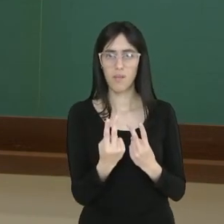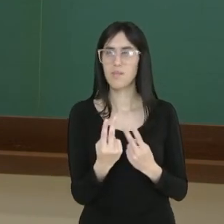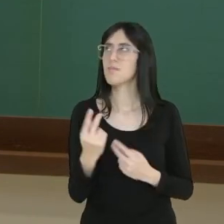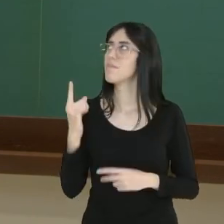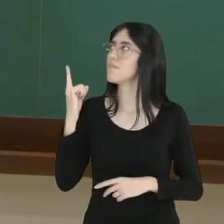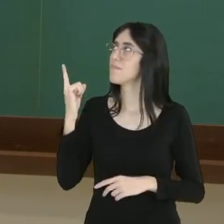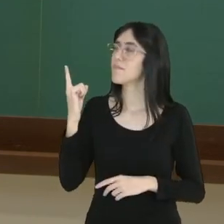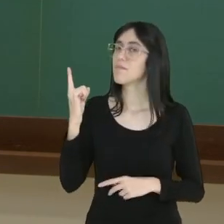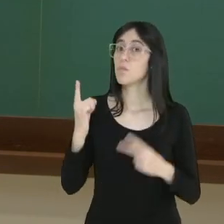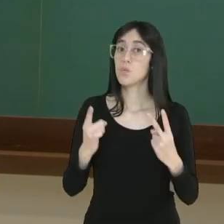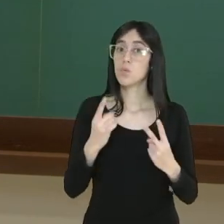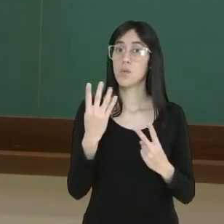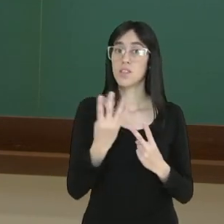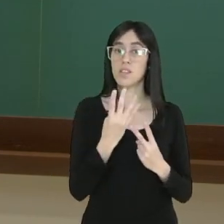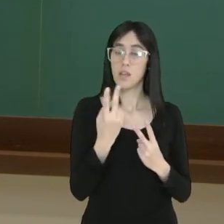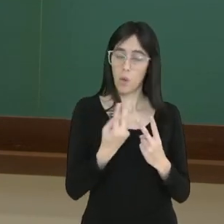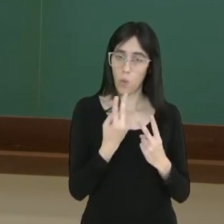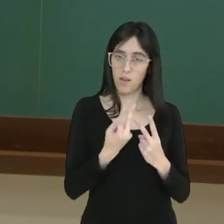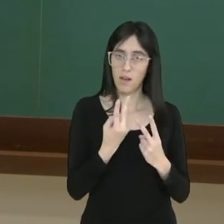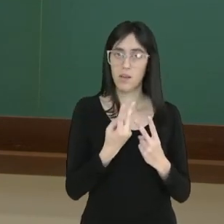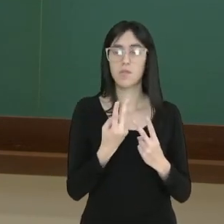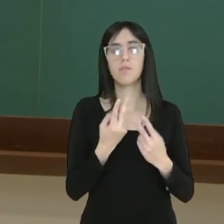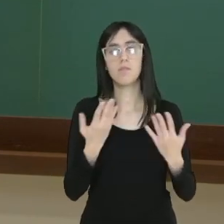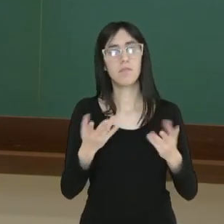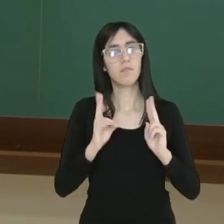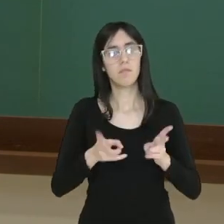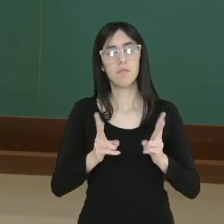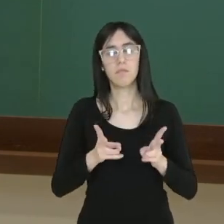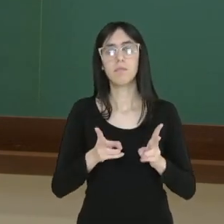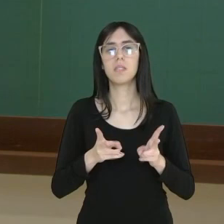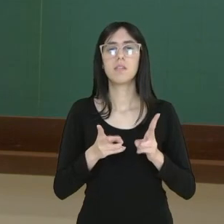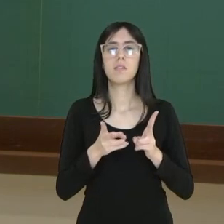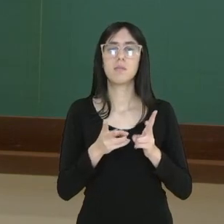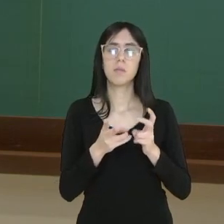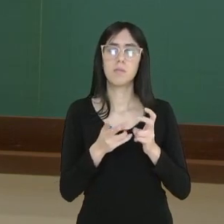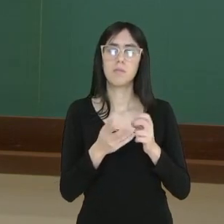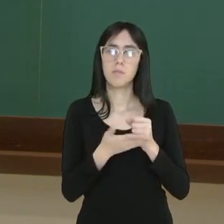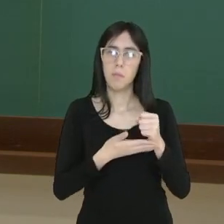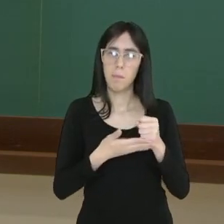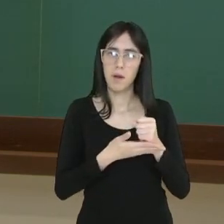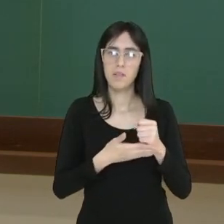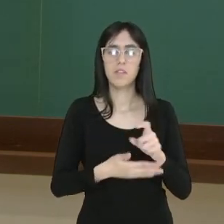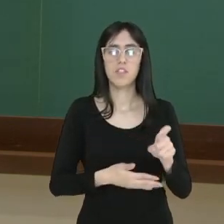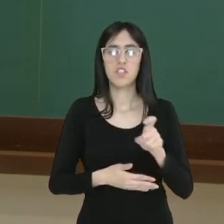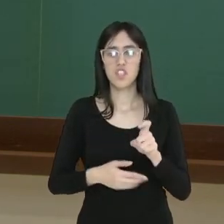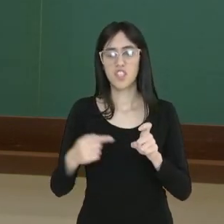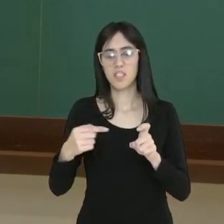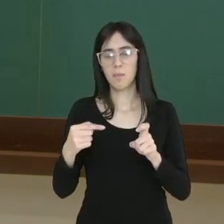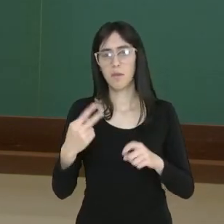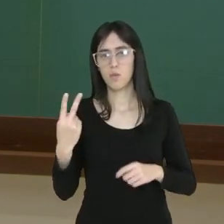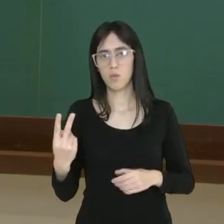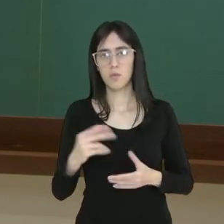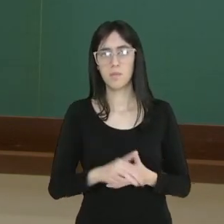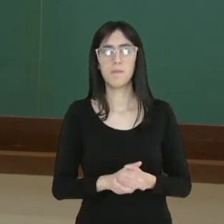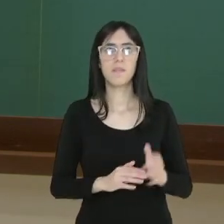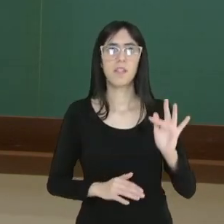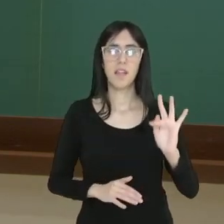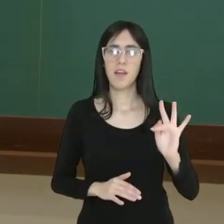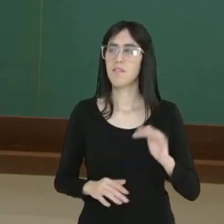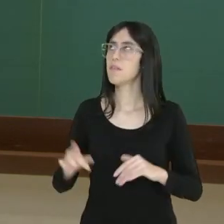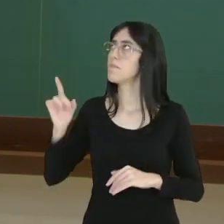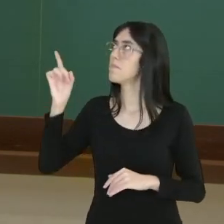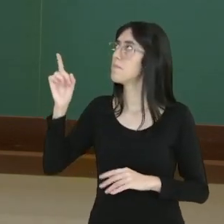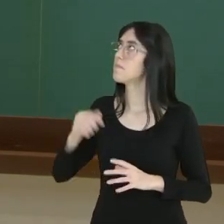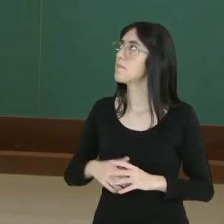ao quadrado, né? Fiquei com a mesma base, cortou a base, o meu x igual a menos 2. Letra F.